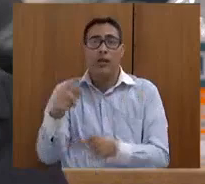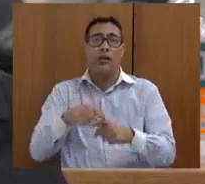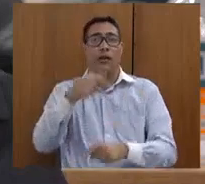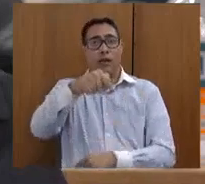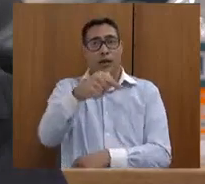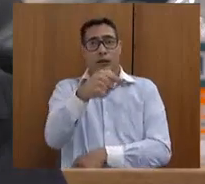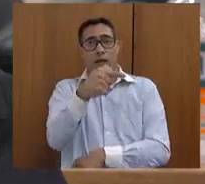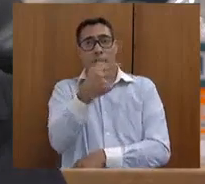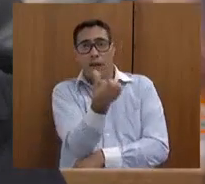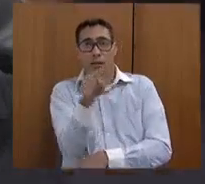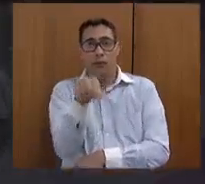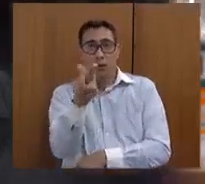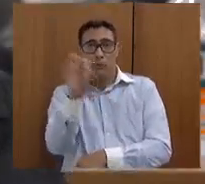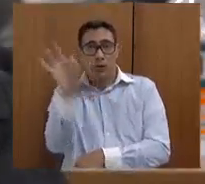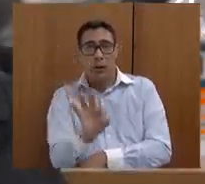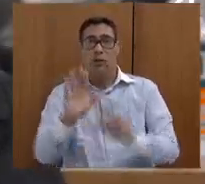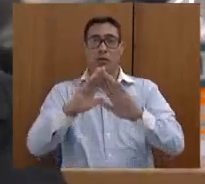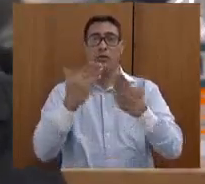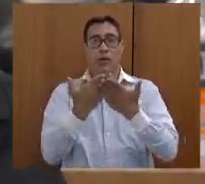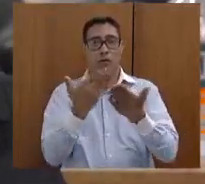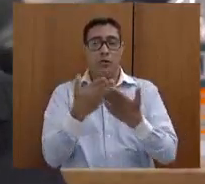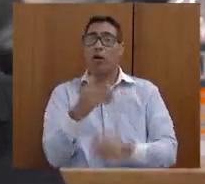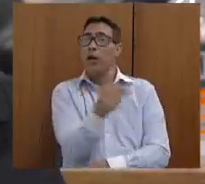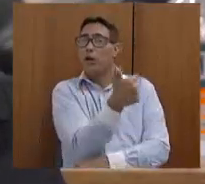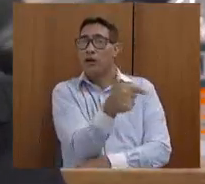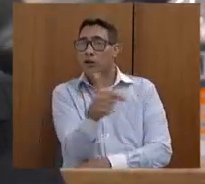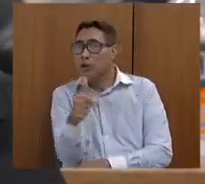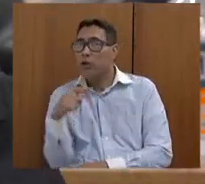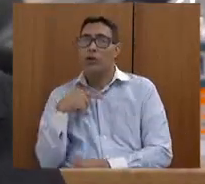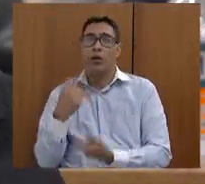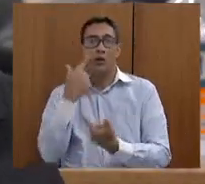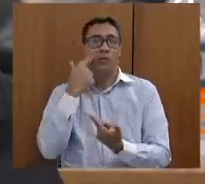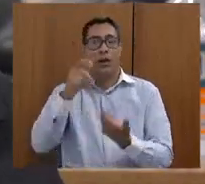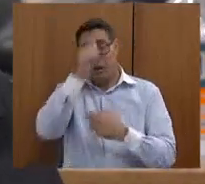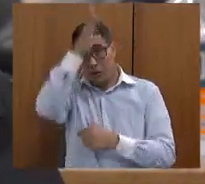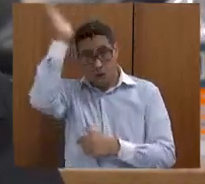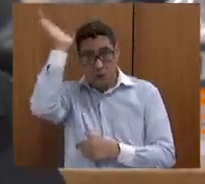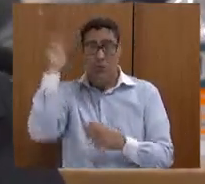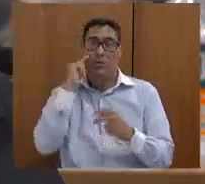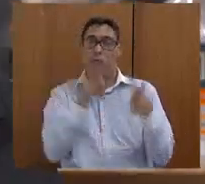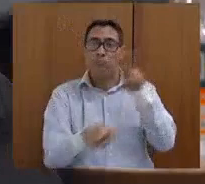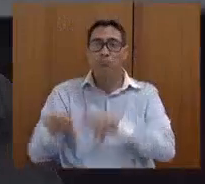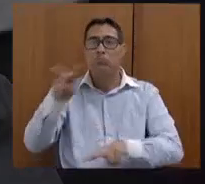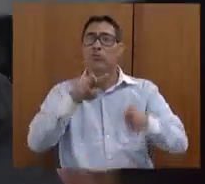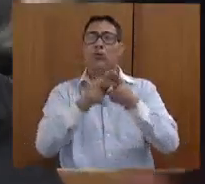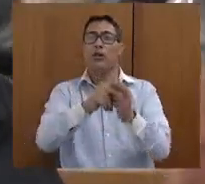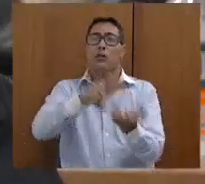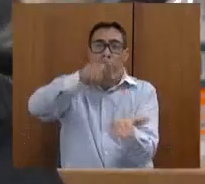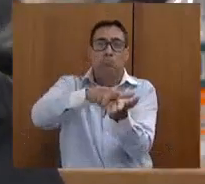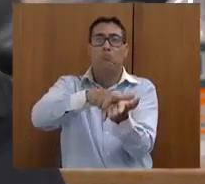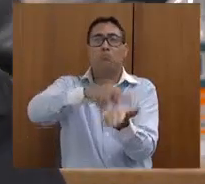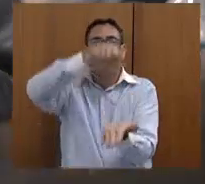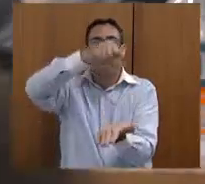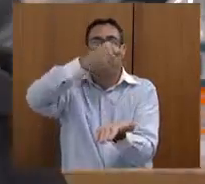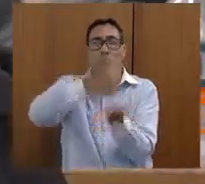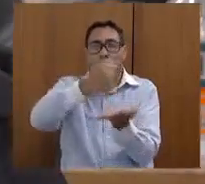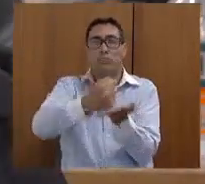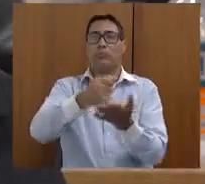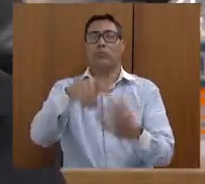76,5% das escolas não tinham auto de vistoria do Corpo de Bombeiros no prazo de validade